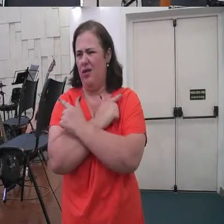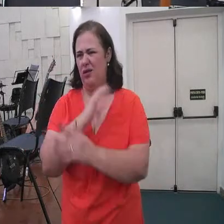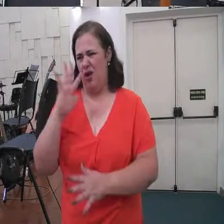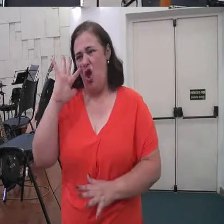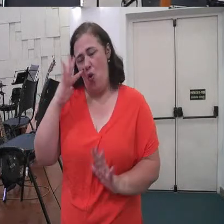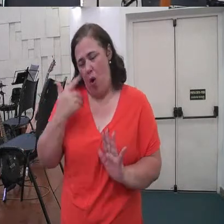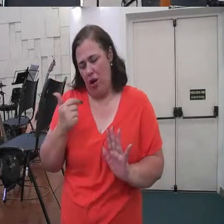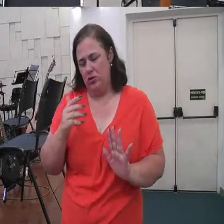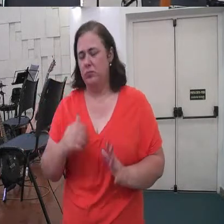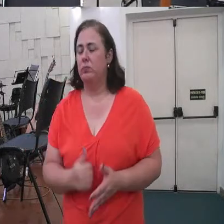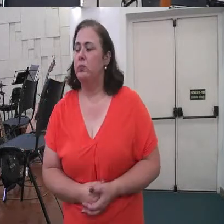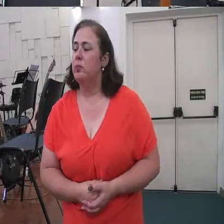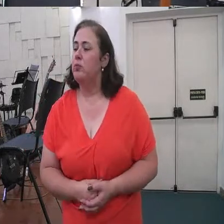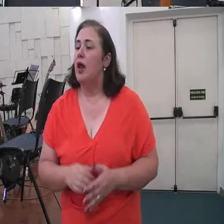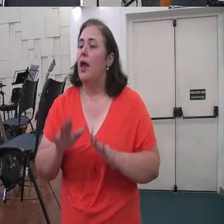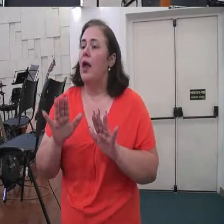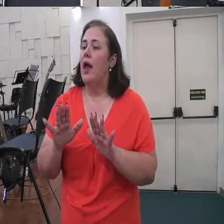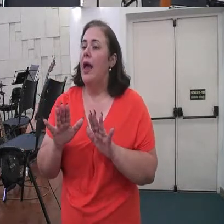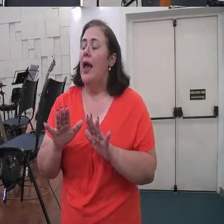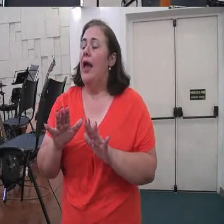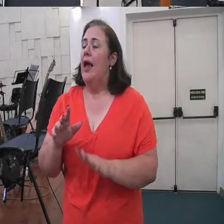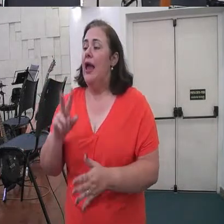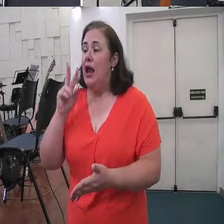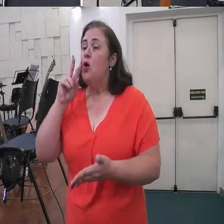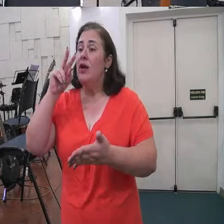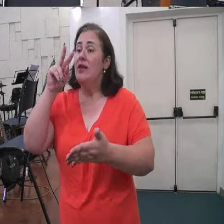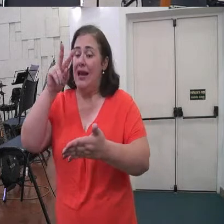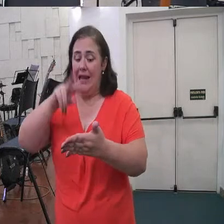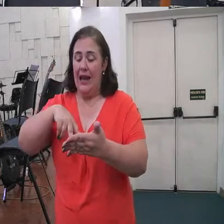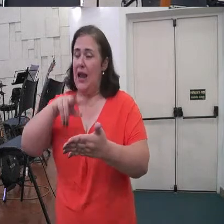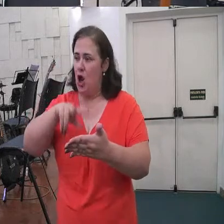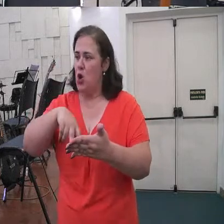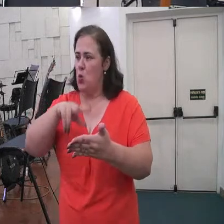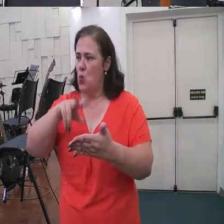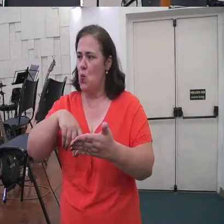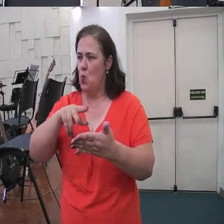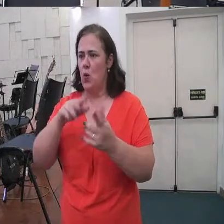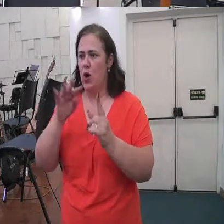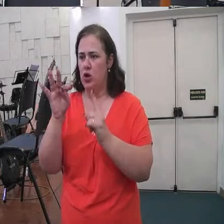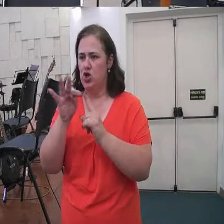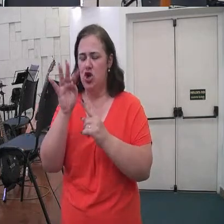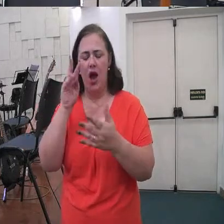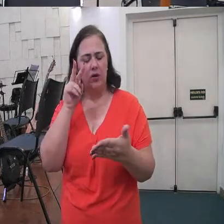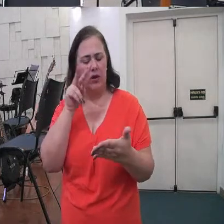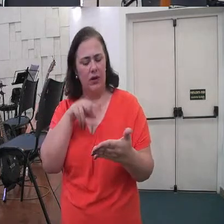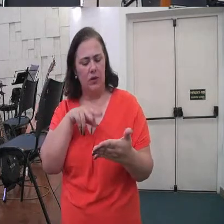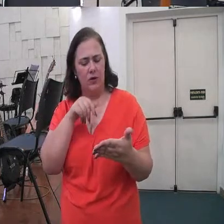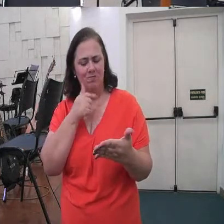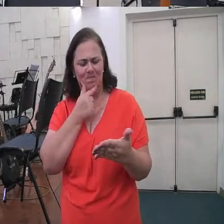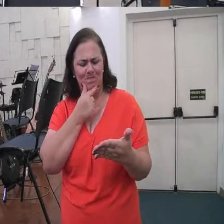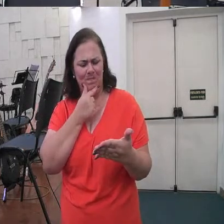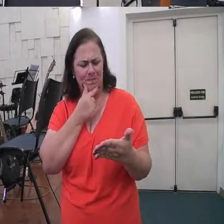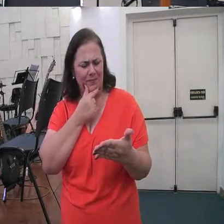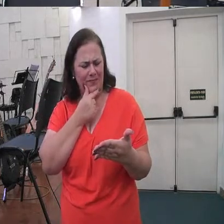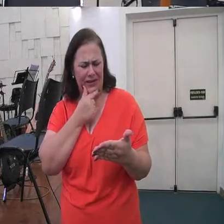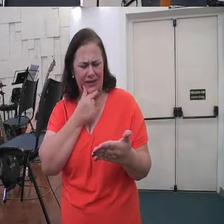desprezando a justificação pela fé, mas Tiago está dizendo que a fé tem que ser prática. A fé tem que